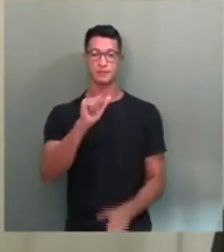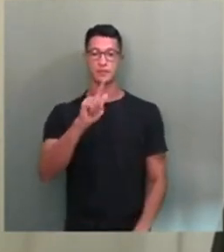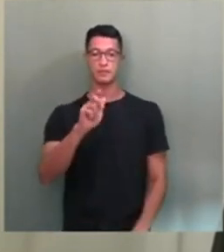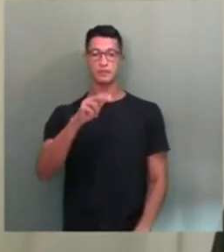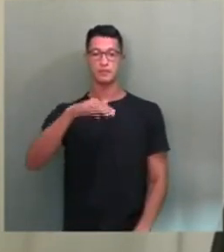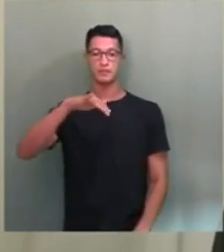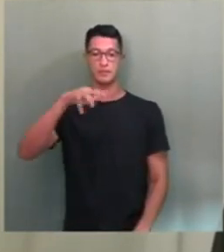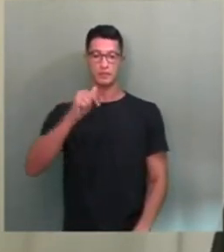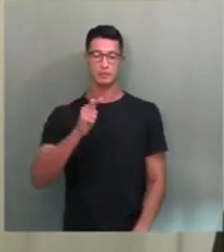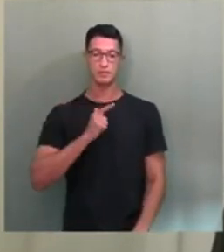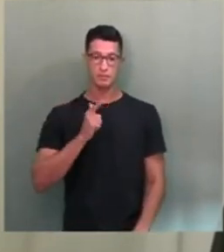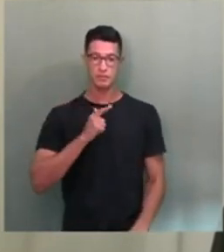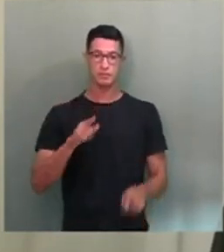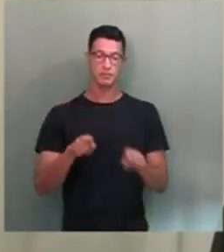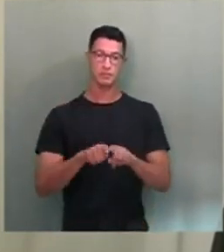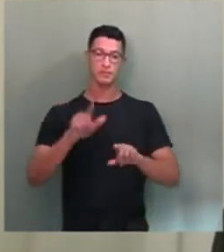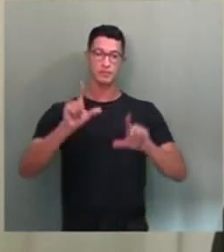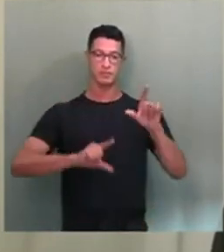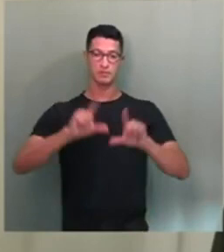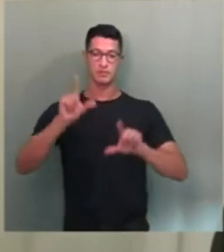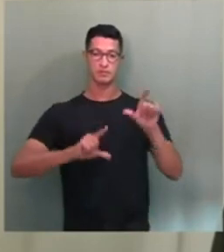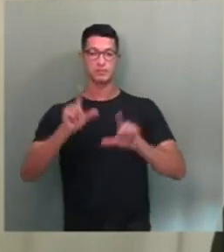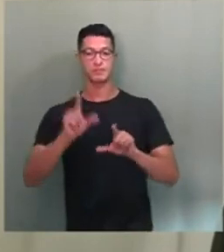Rádio Senado, além da TV,